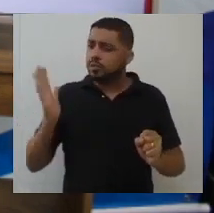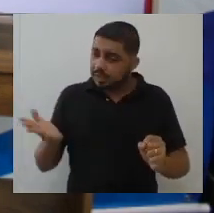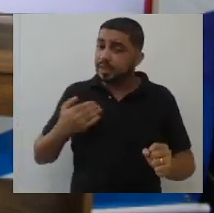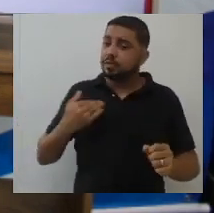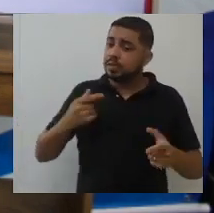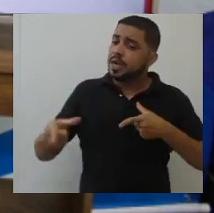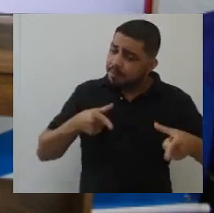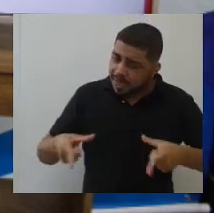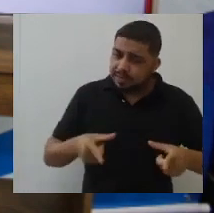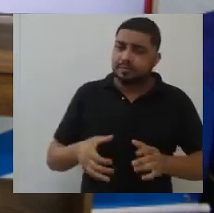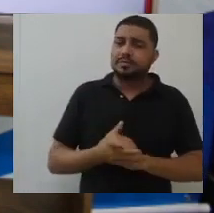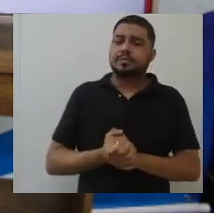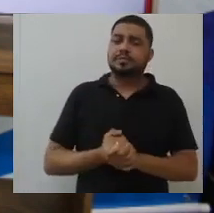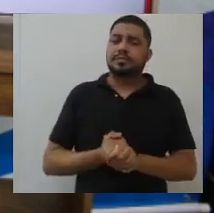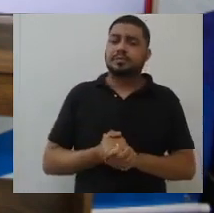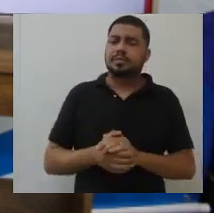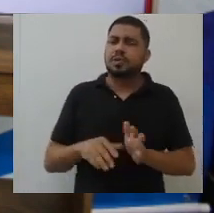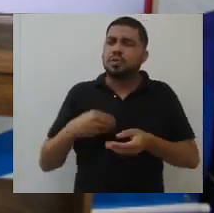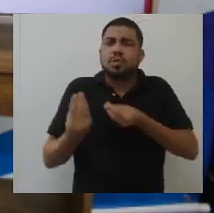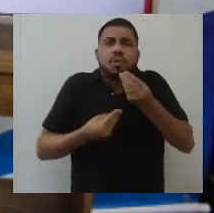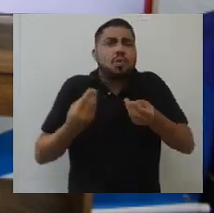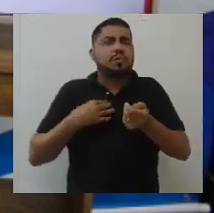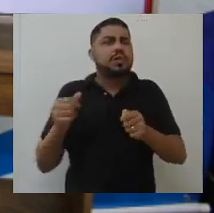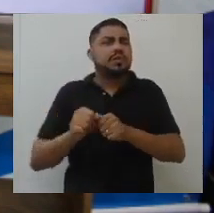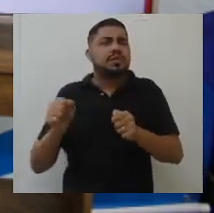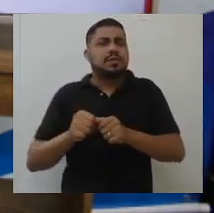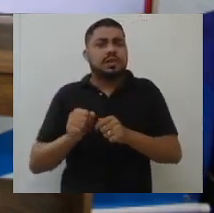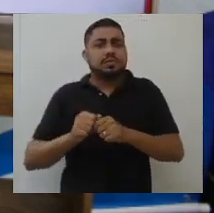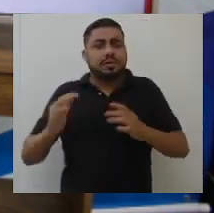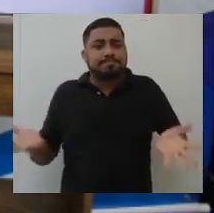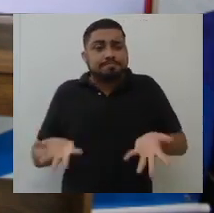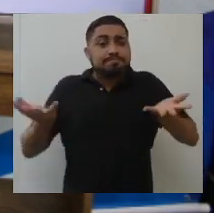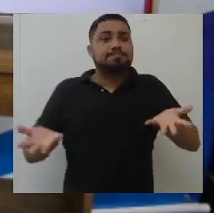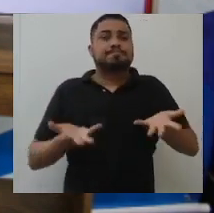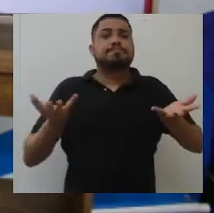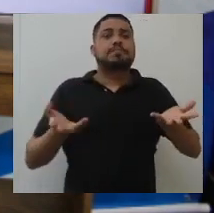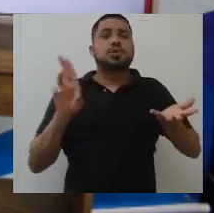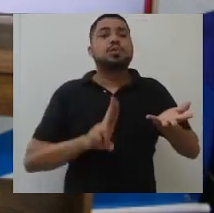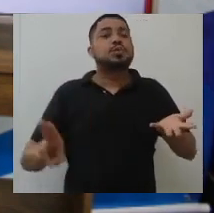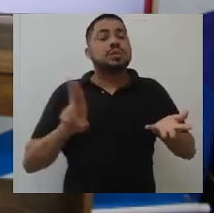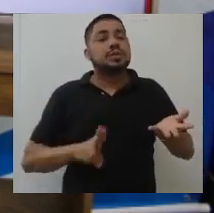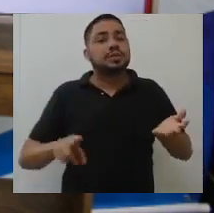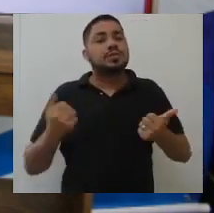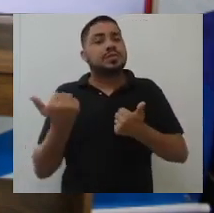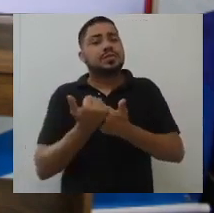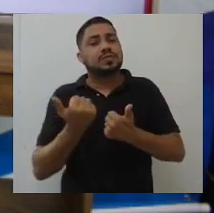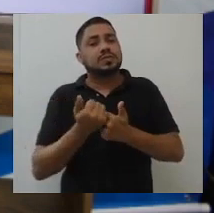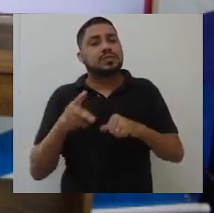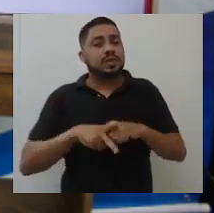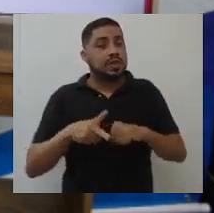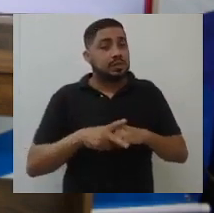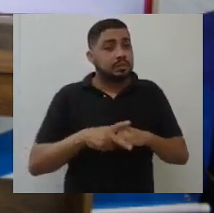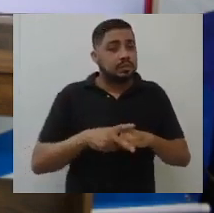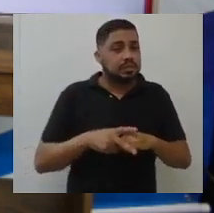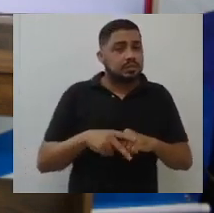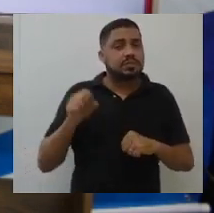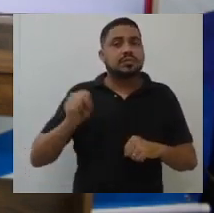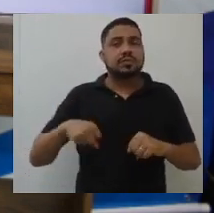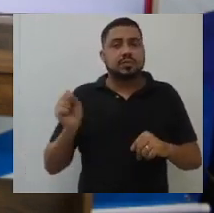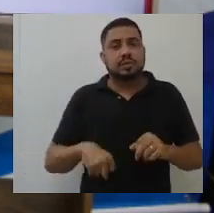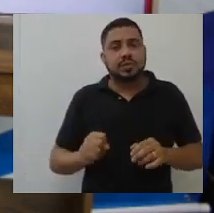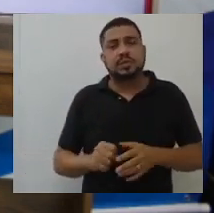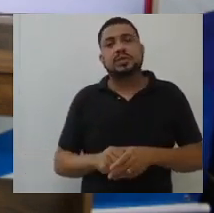trabalho. Né? Como é que eu faço para enfatizar essa ação aí, utilizando o verbo auxiliar no modo afirmativo?